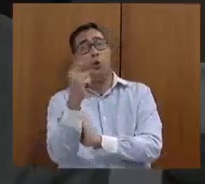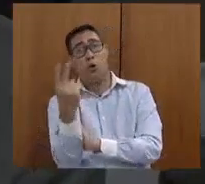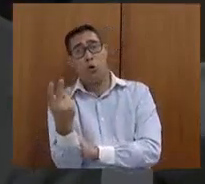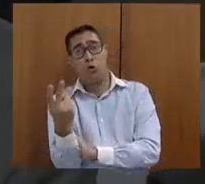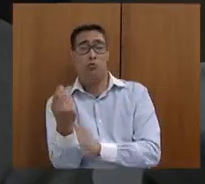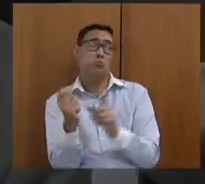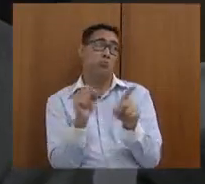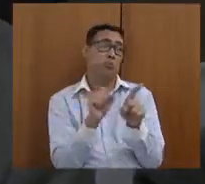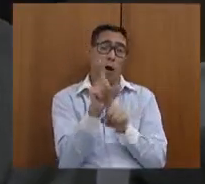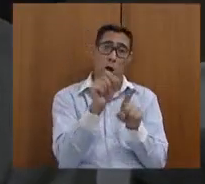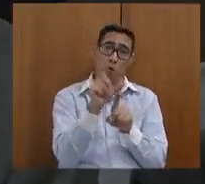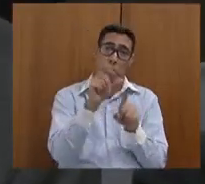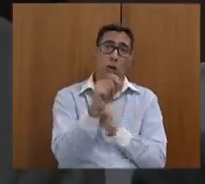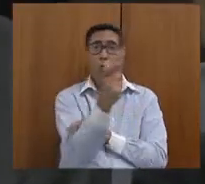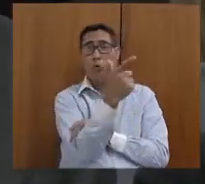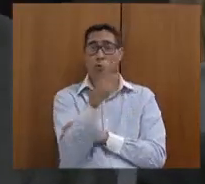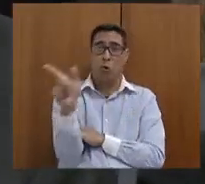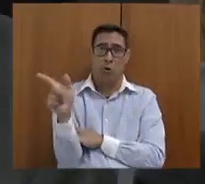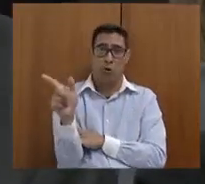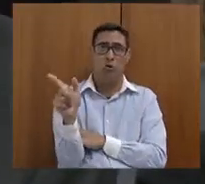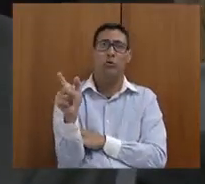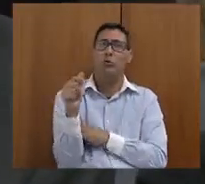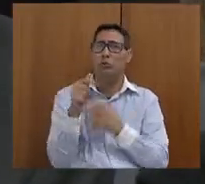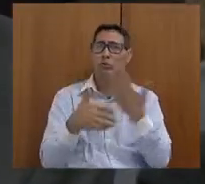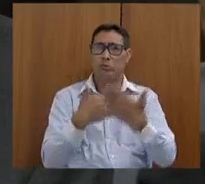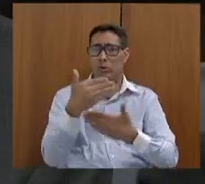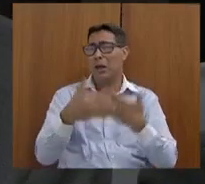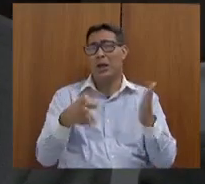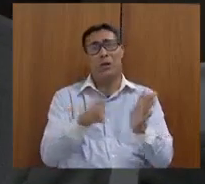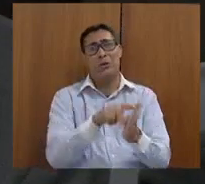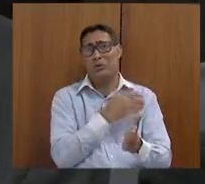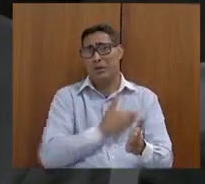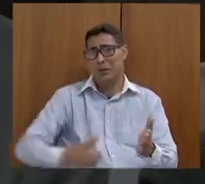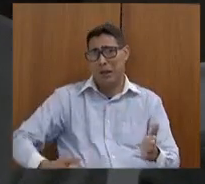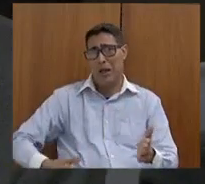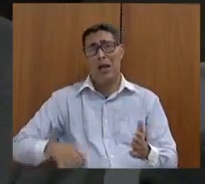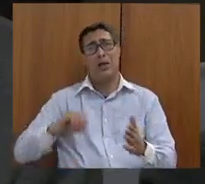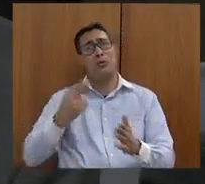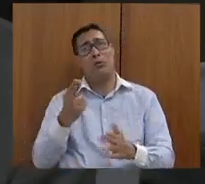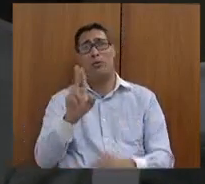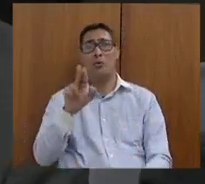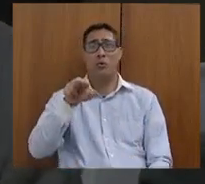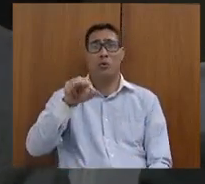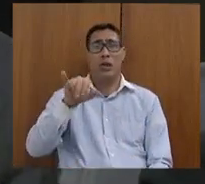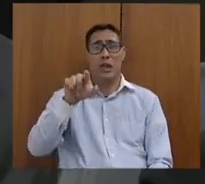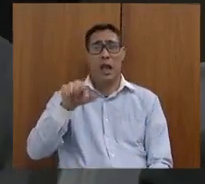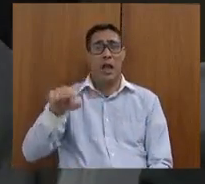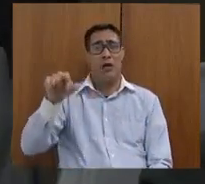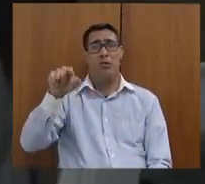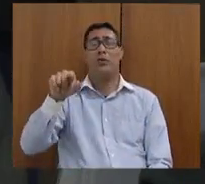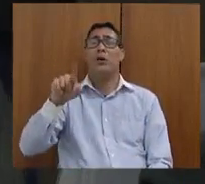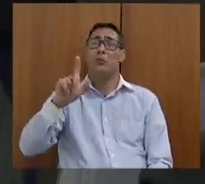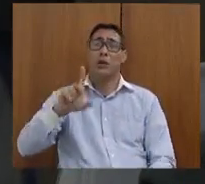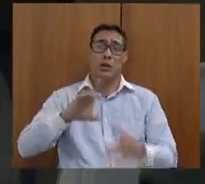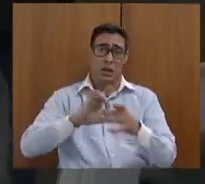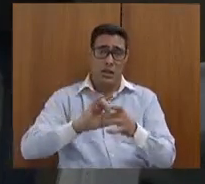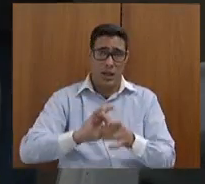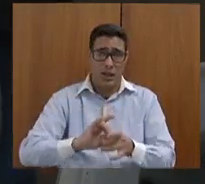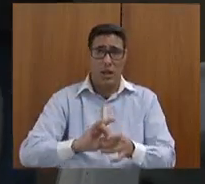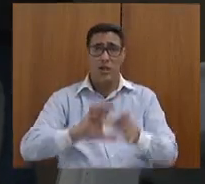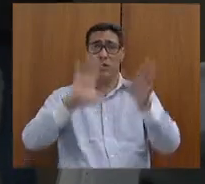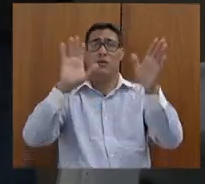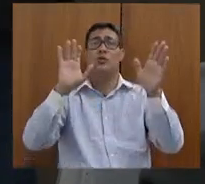que esteja inativo seja por parte do Estado por parte da própria União para que seja cedido